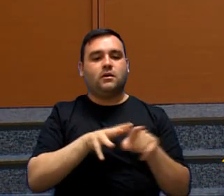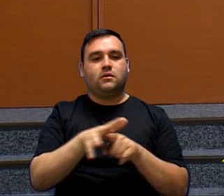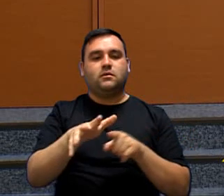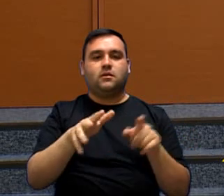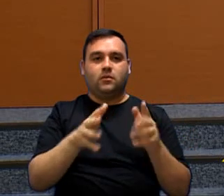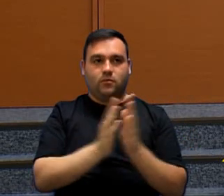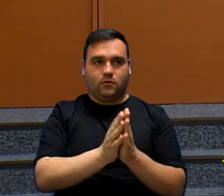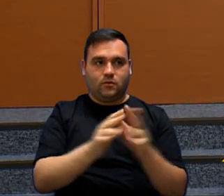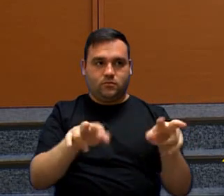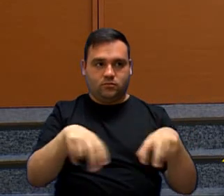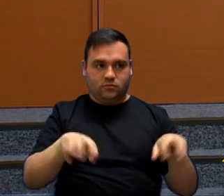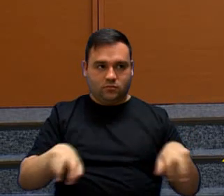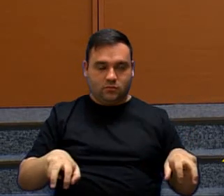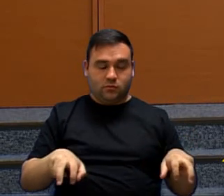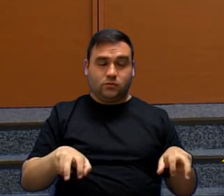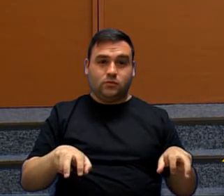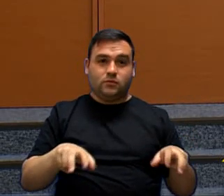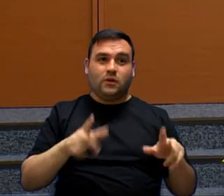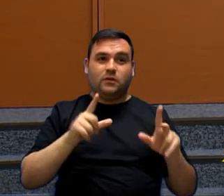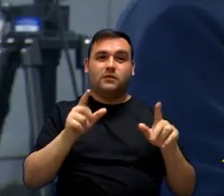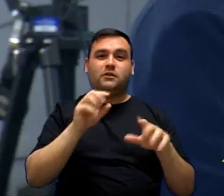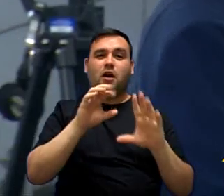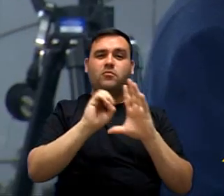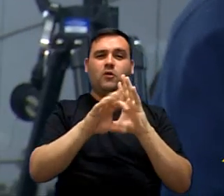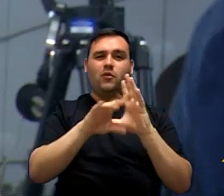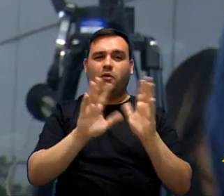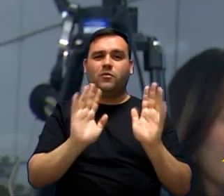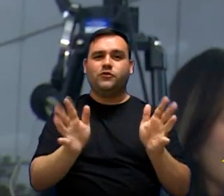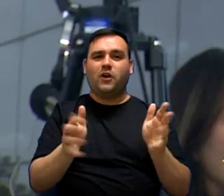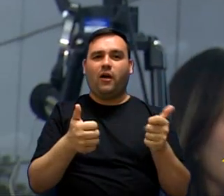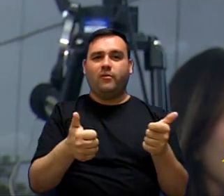plenário, vereador Manga? O senhor já está na Globo, vereador Manga.